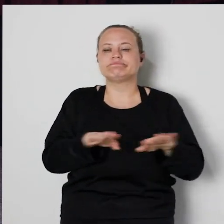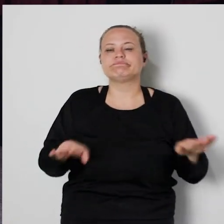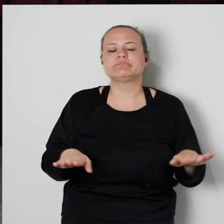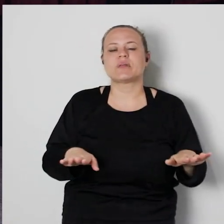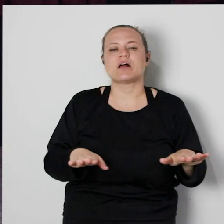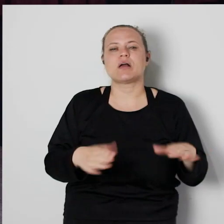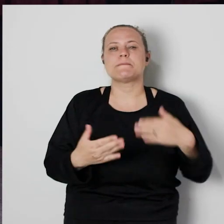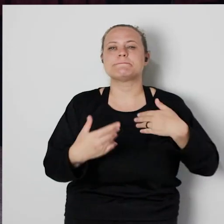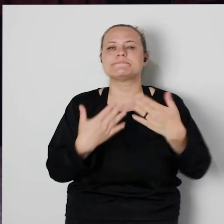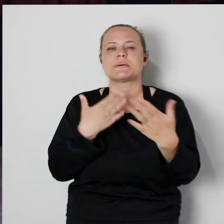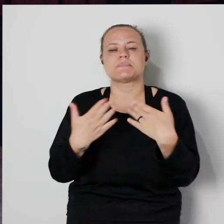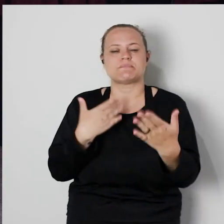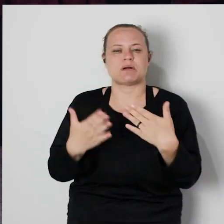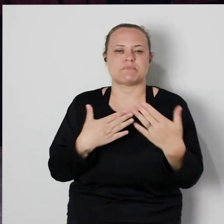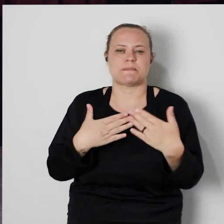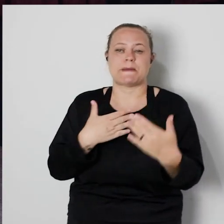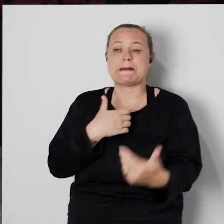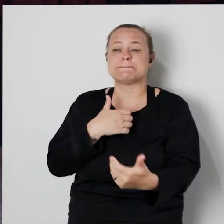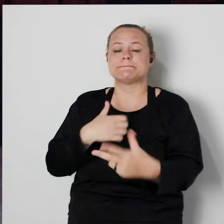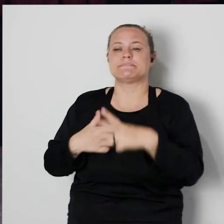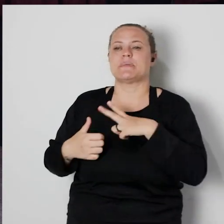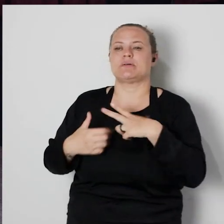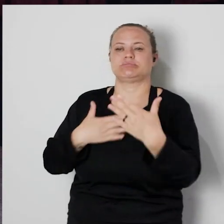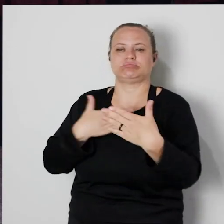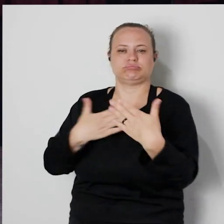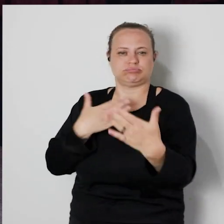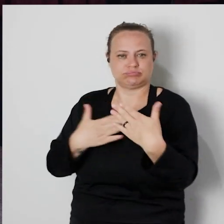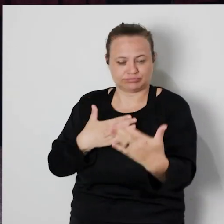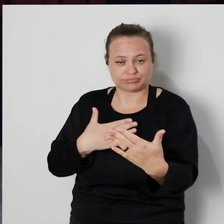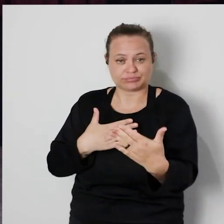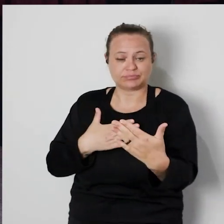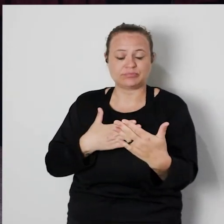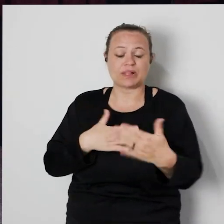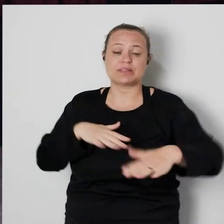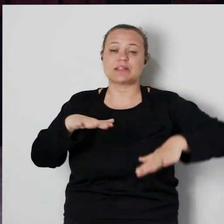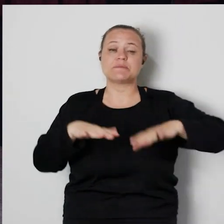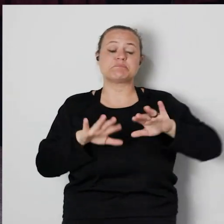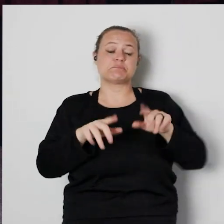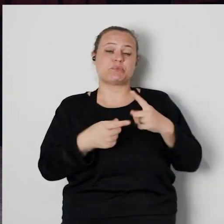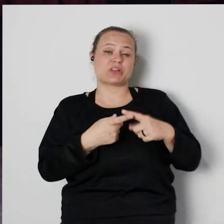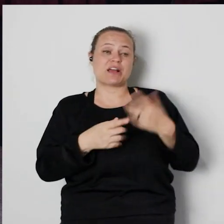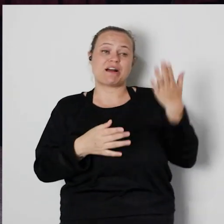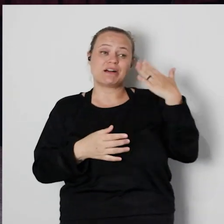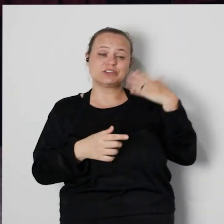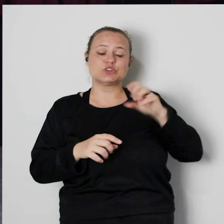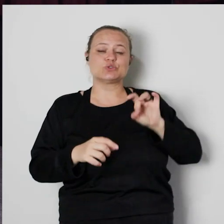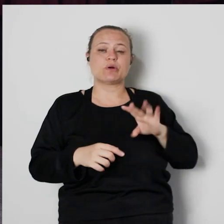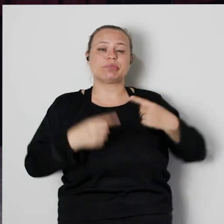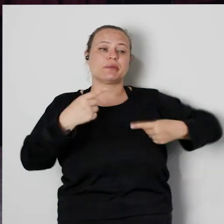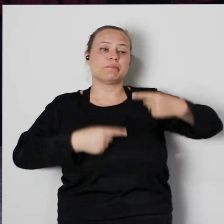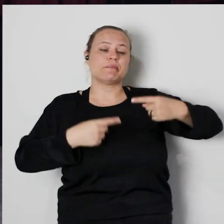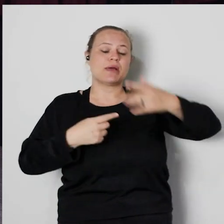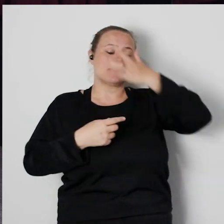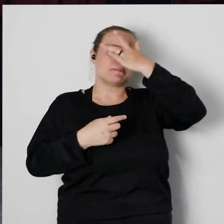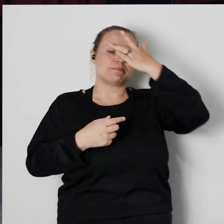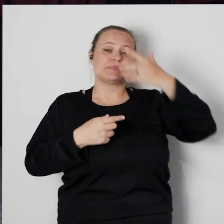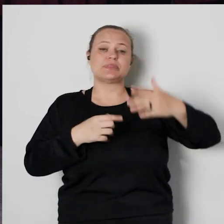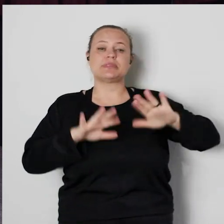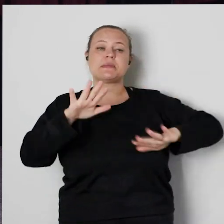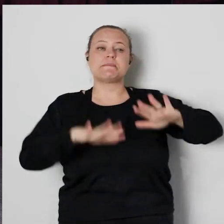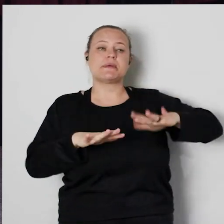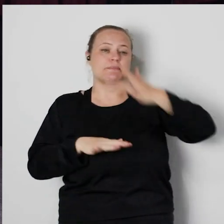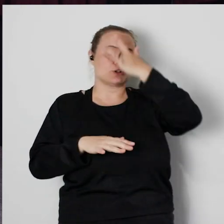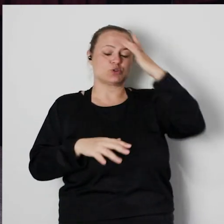deixar de ser uma prática de realizações feitas de balcão, negociação de balcão, que